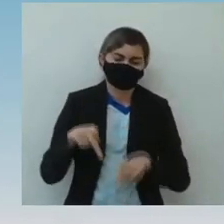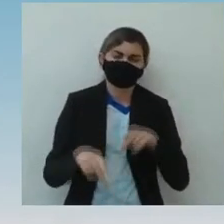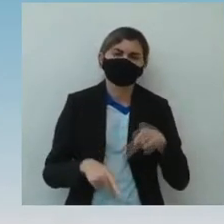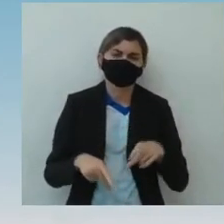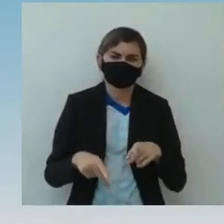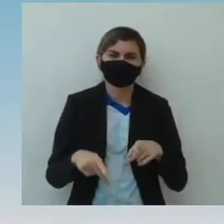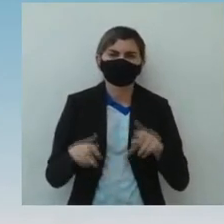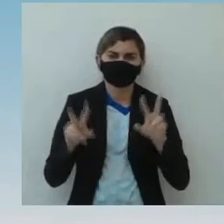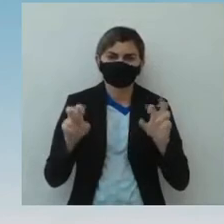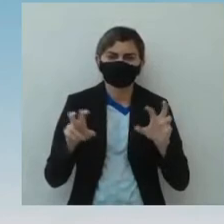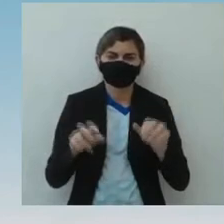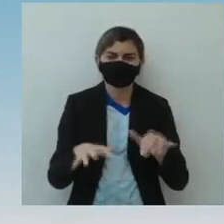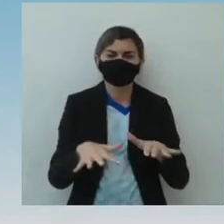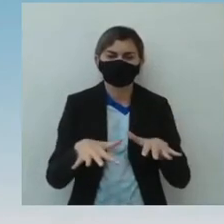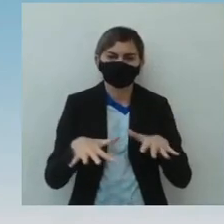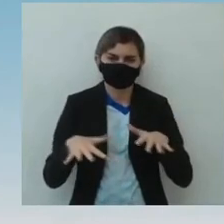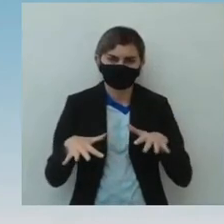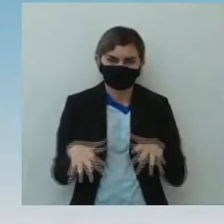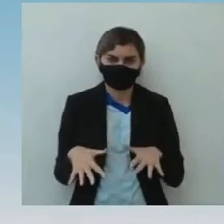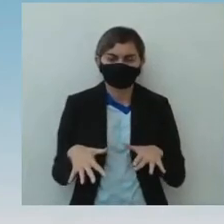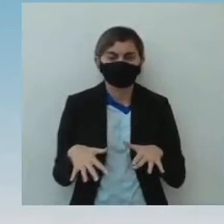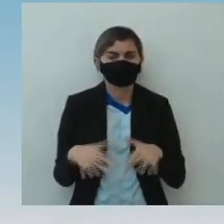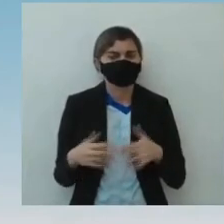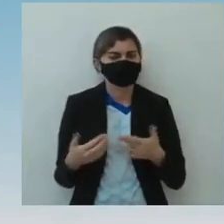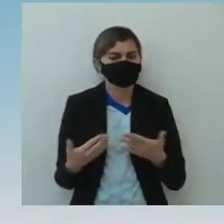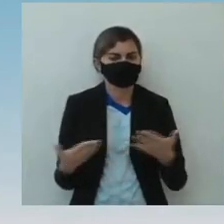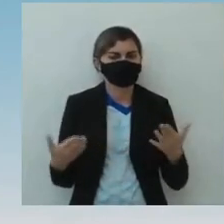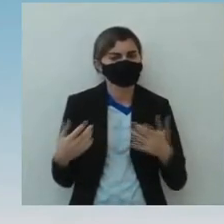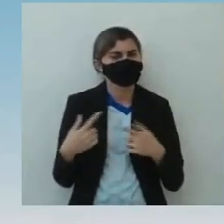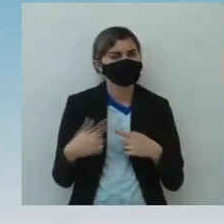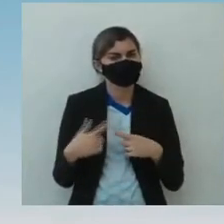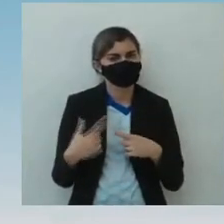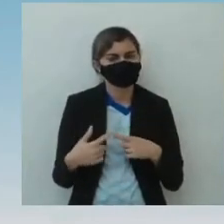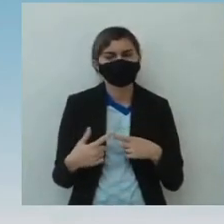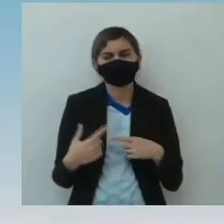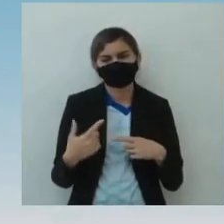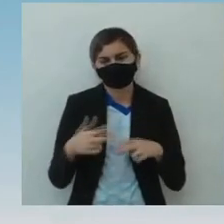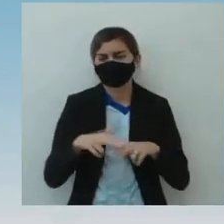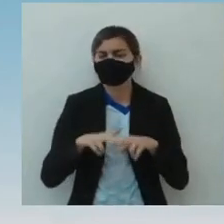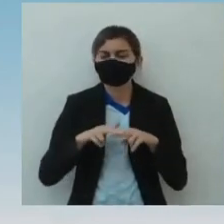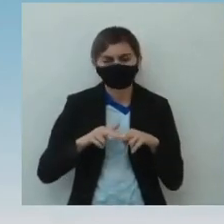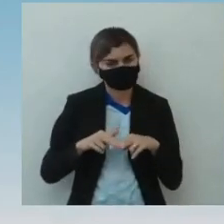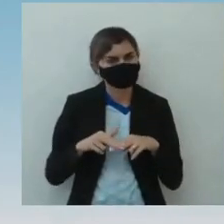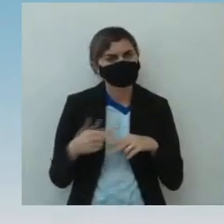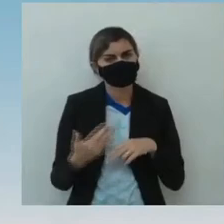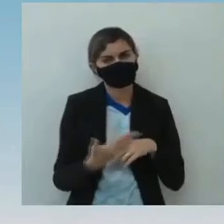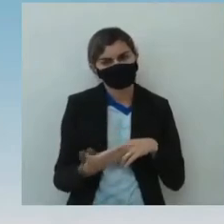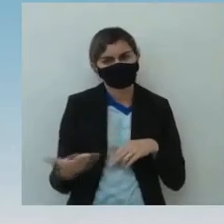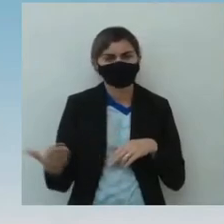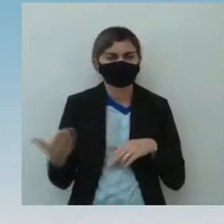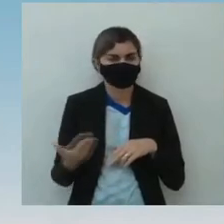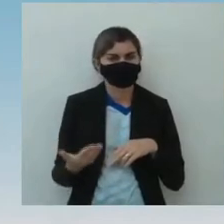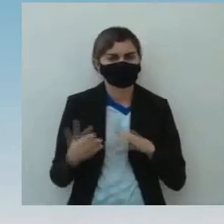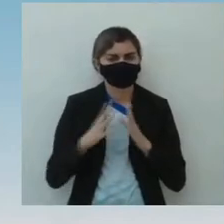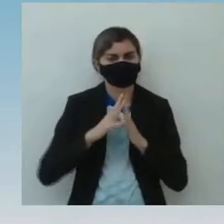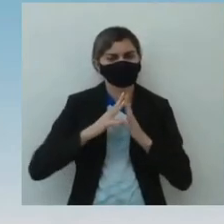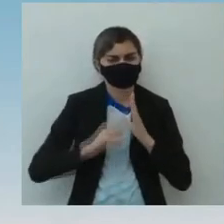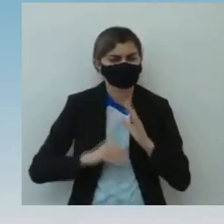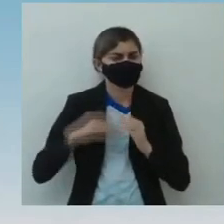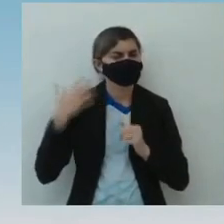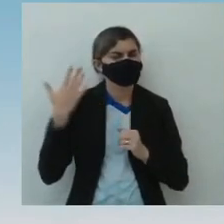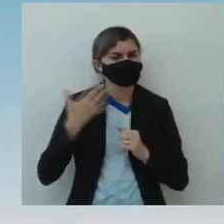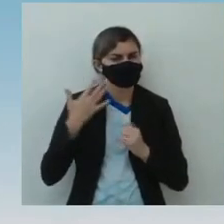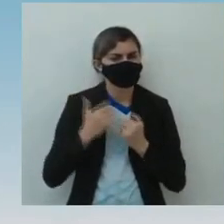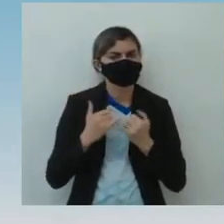sobre um evento né que é porque e é por isso que esse estilo de